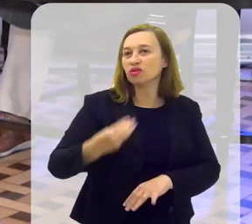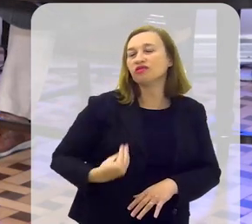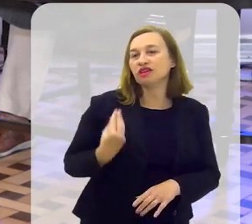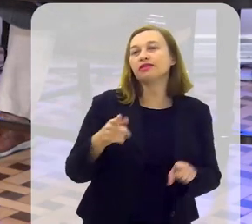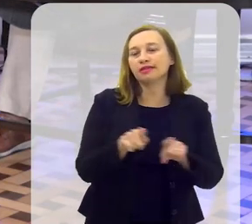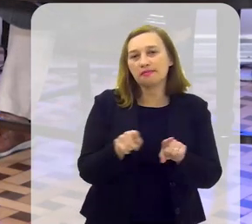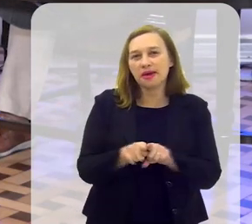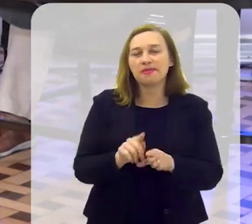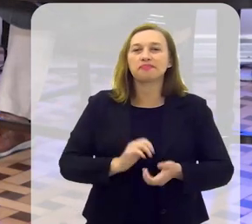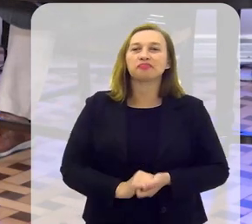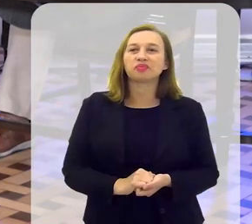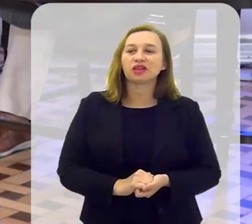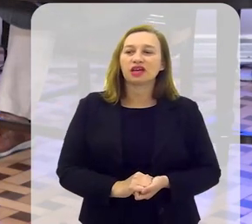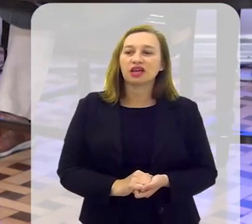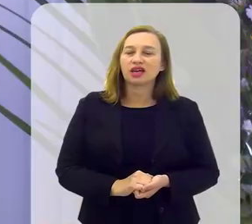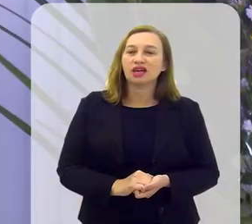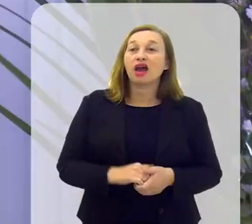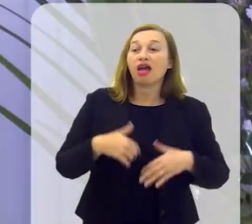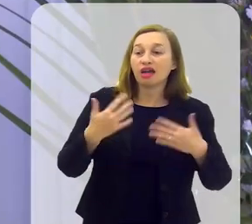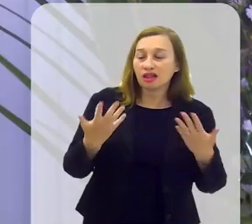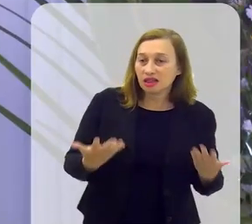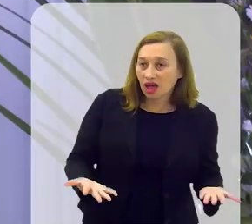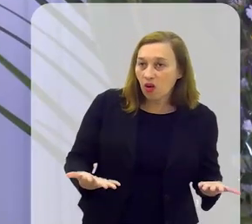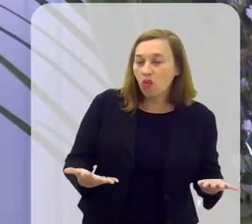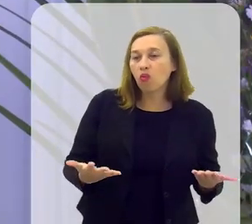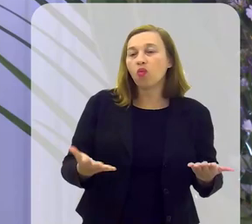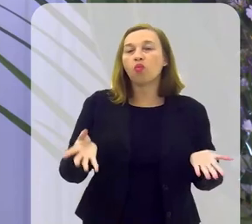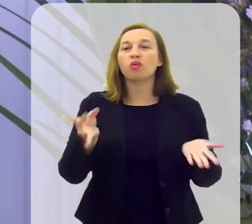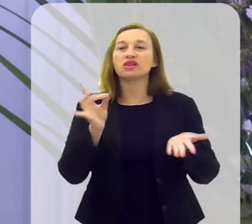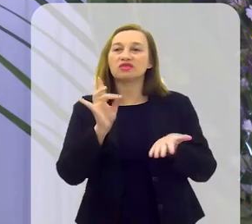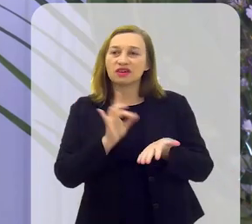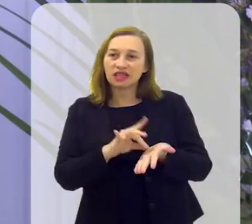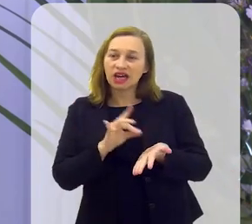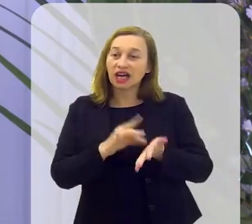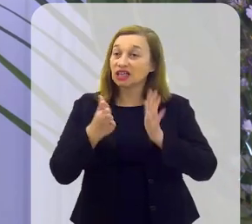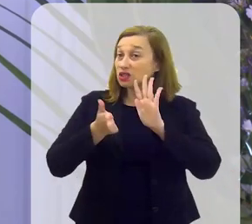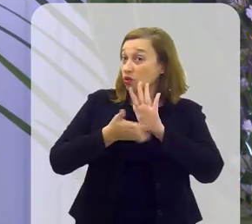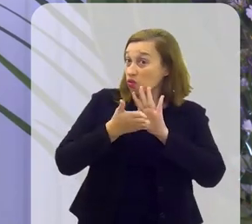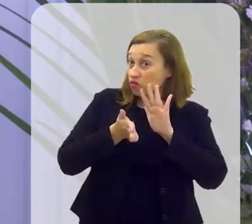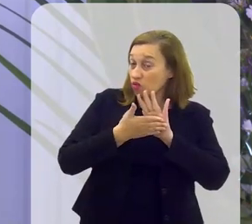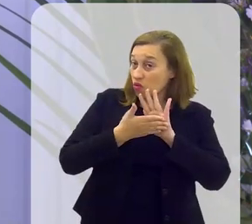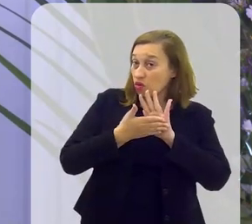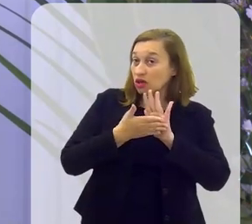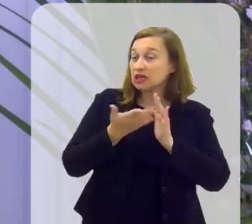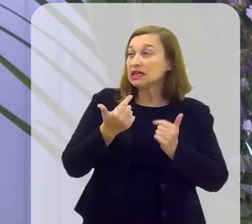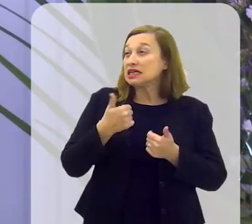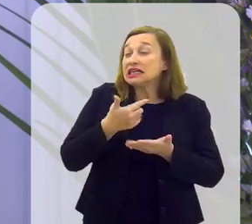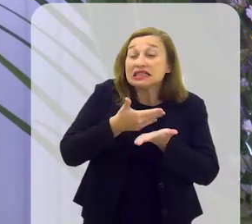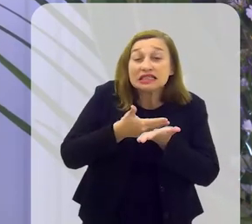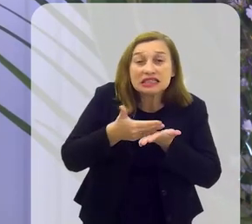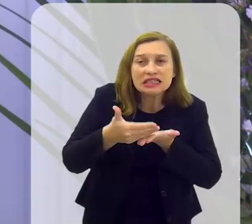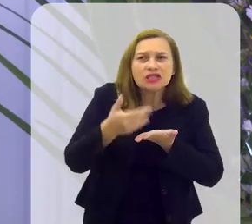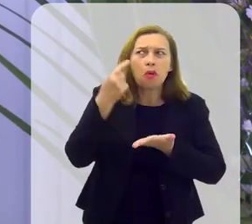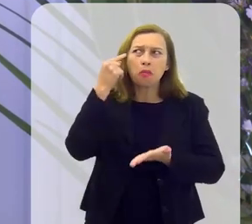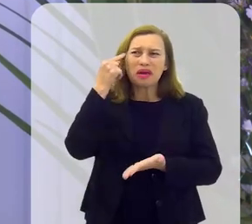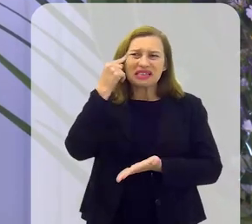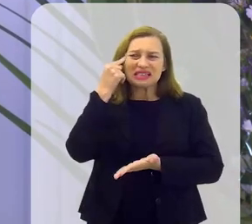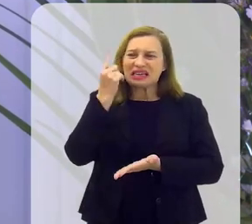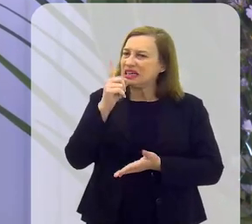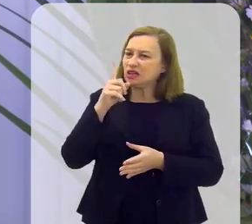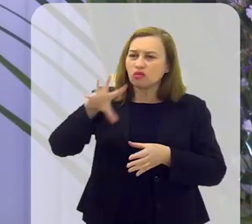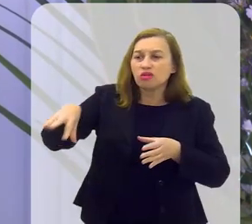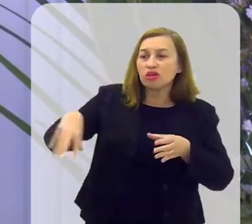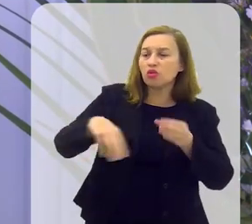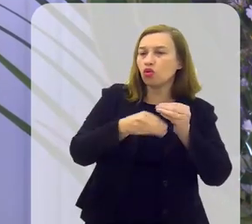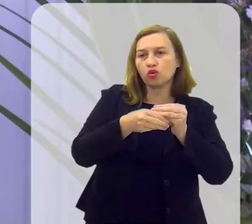a vida de vocês então essa canção que na verdade foi a música que eu ai de início eu pensei que nem entraria